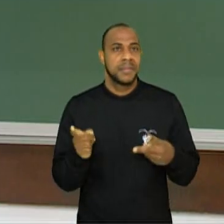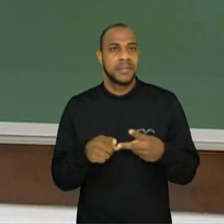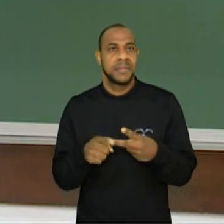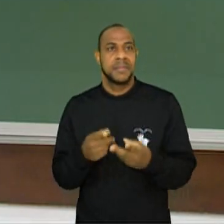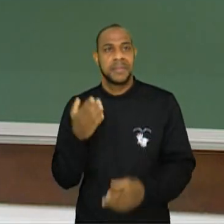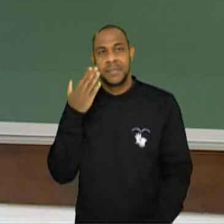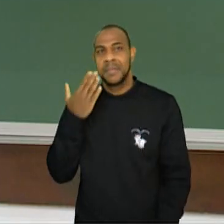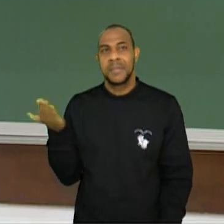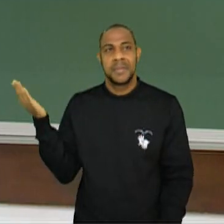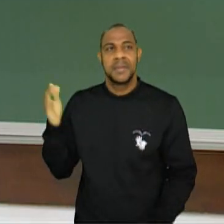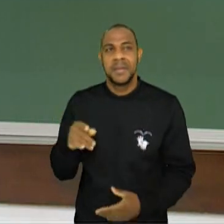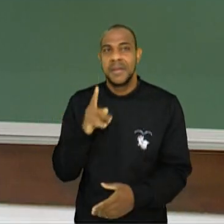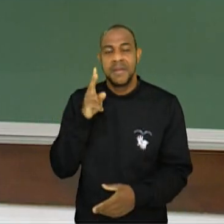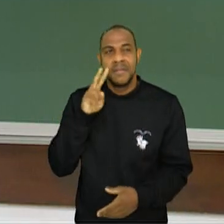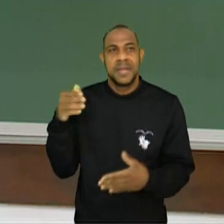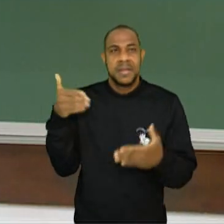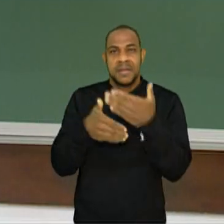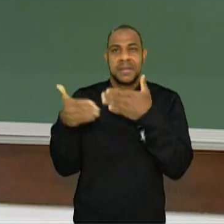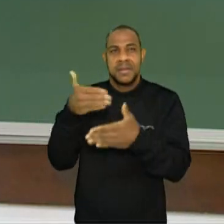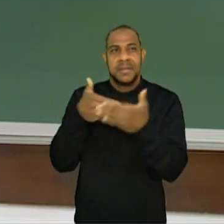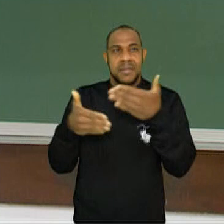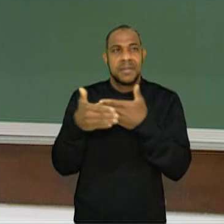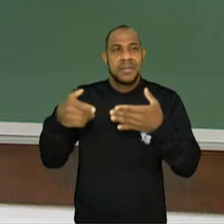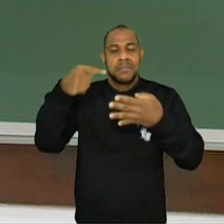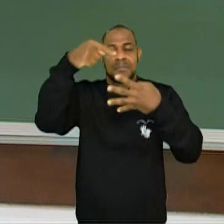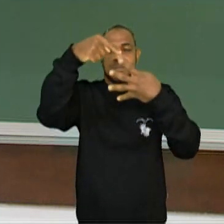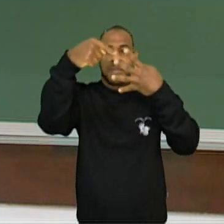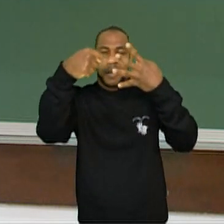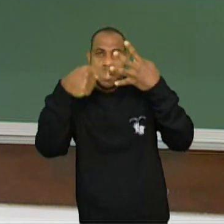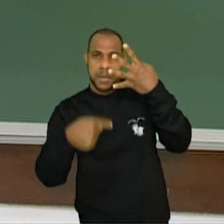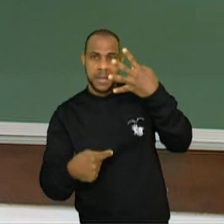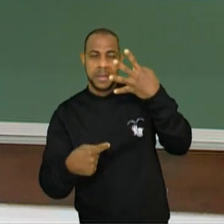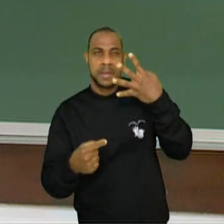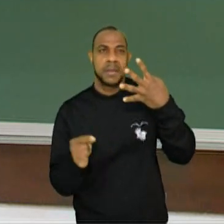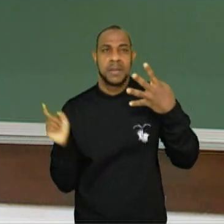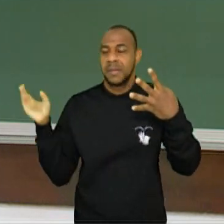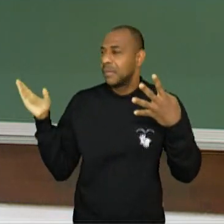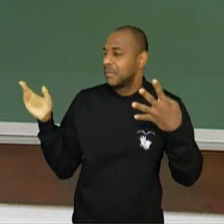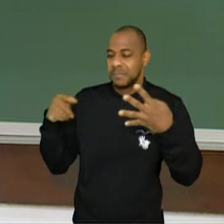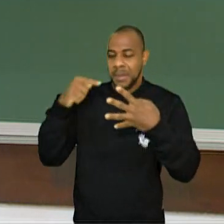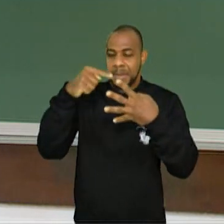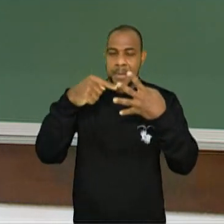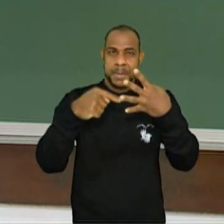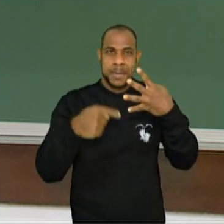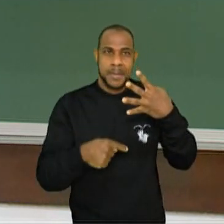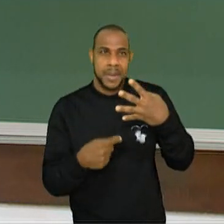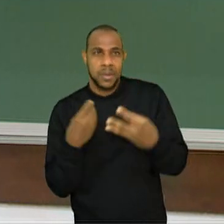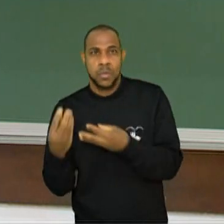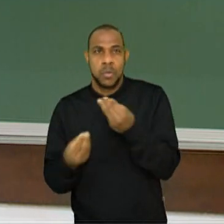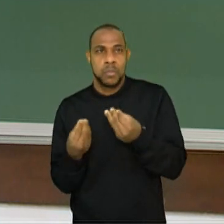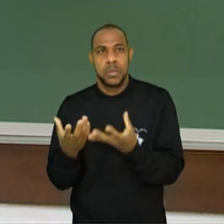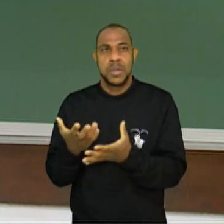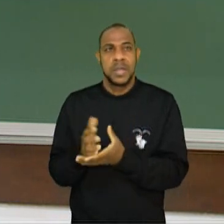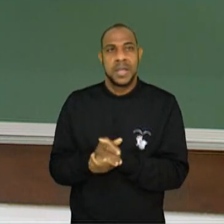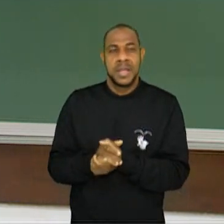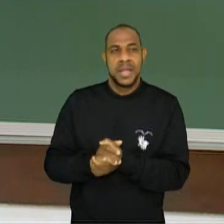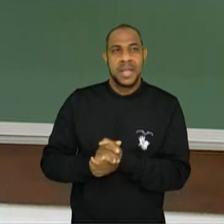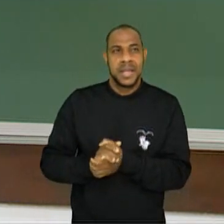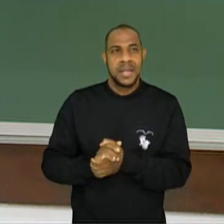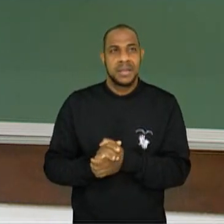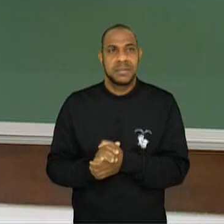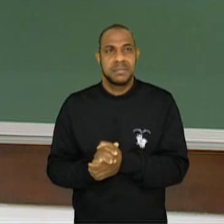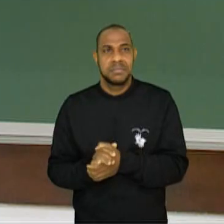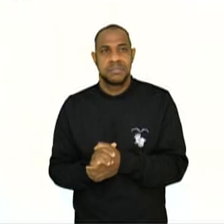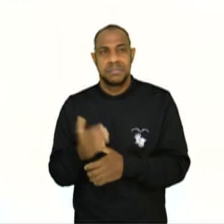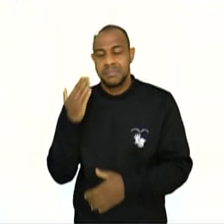dê uma olhadinha no slide. Ó. O professor listou aqui, entre as medidas tomadas pelos governos populistas